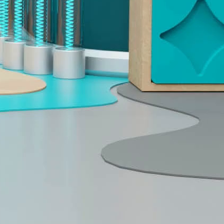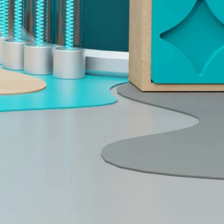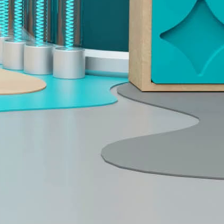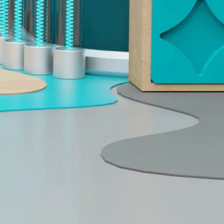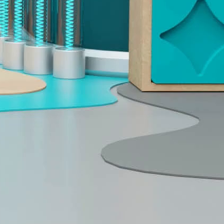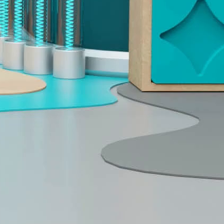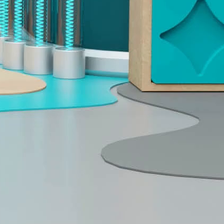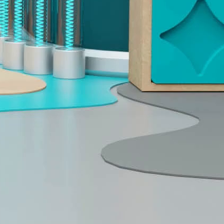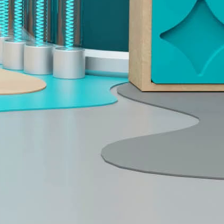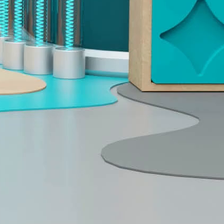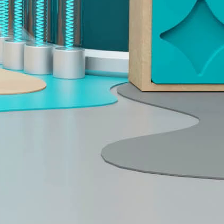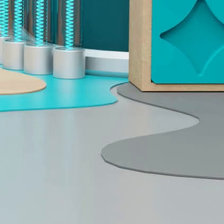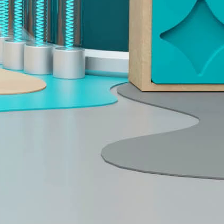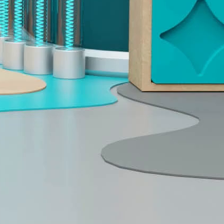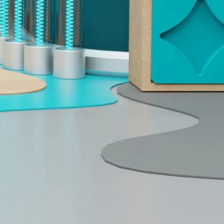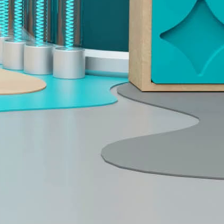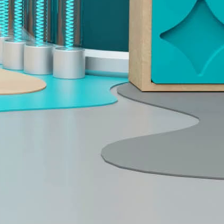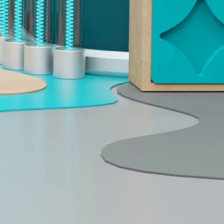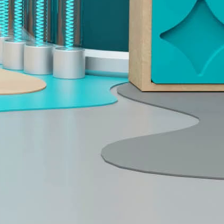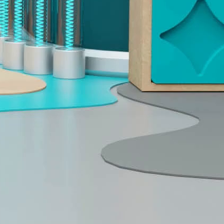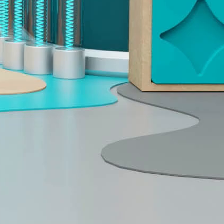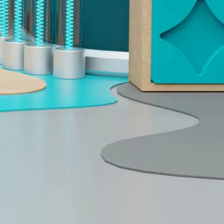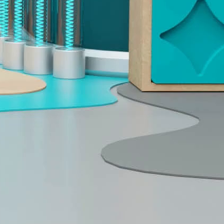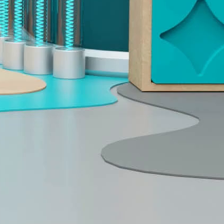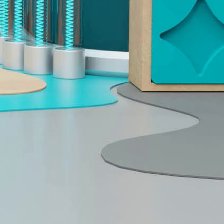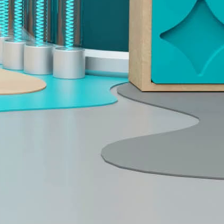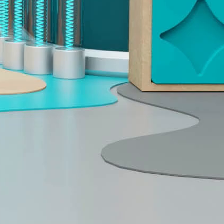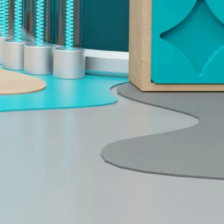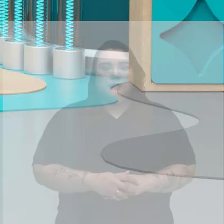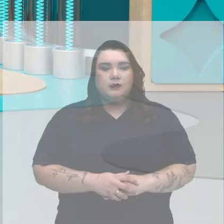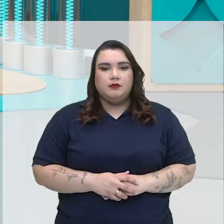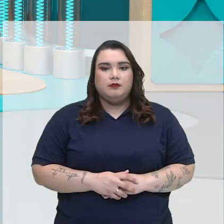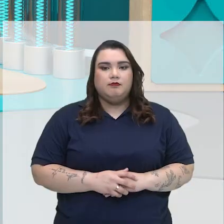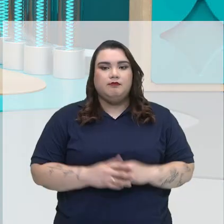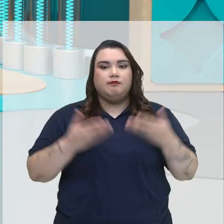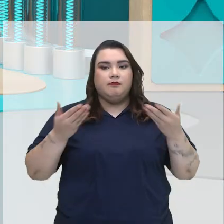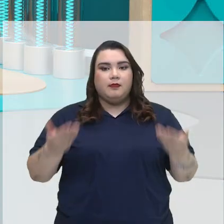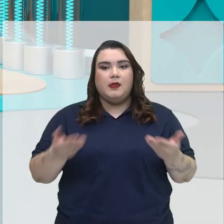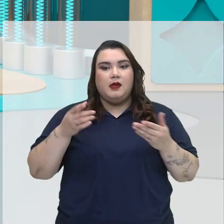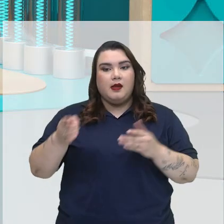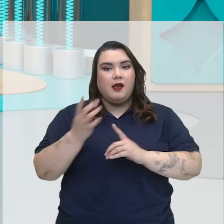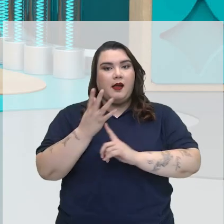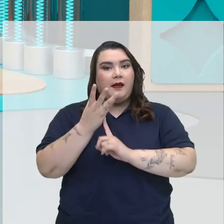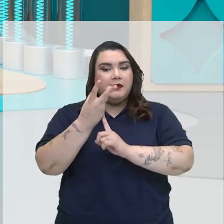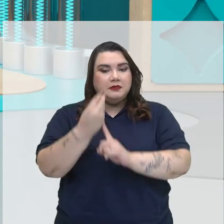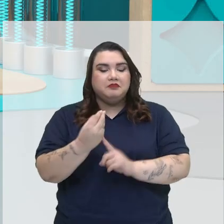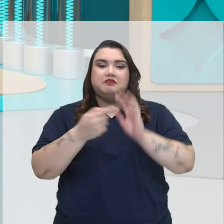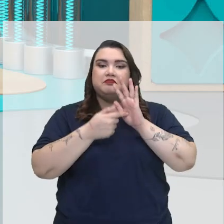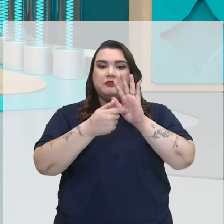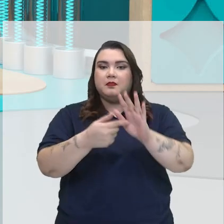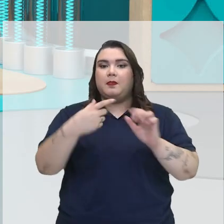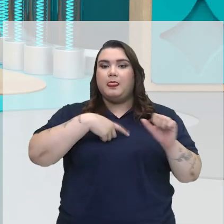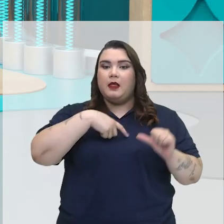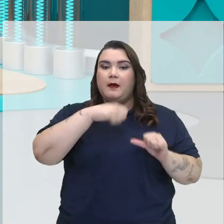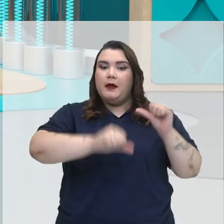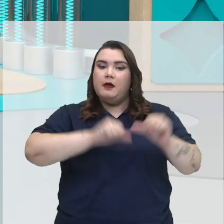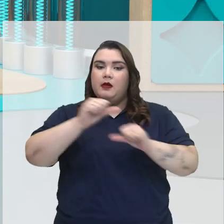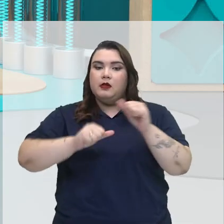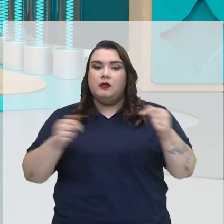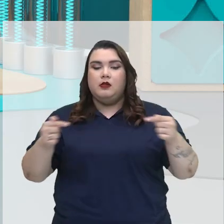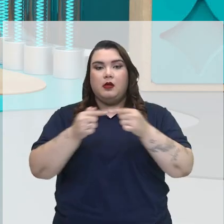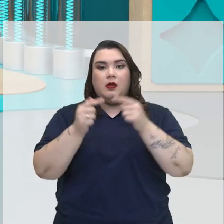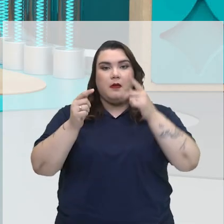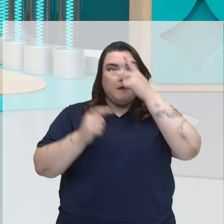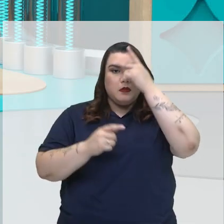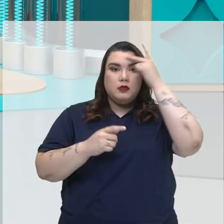ela é transformada de acordo com a transformação das pessoas. O ser humano ele passou por um processo de transformação. Então,